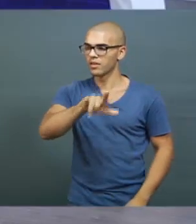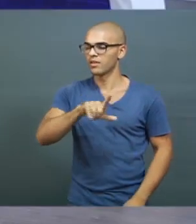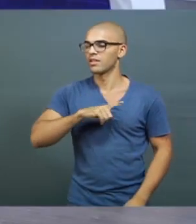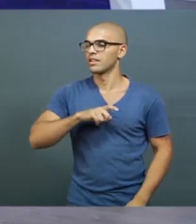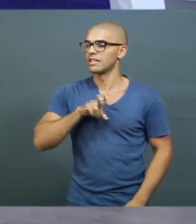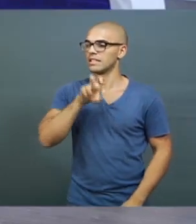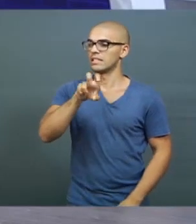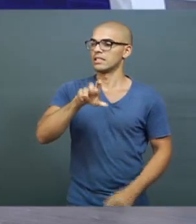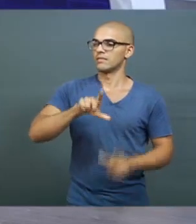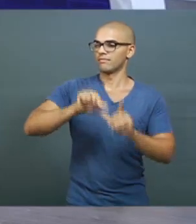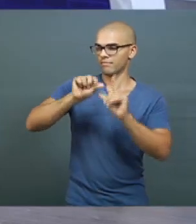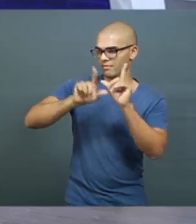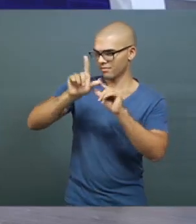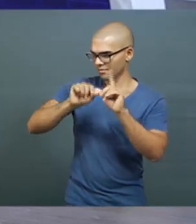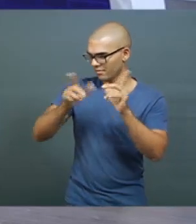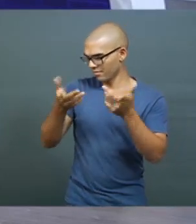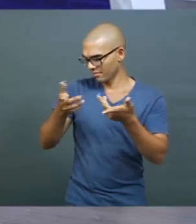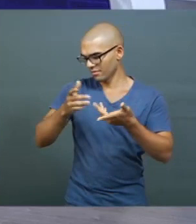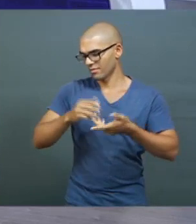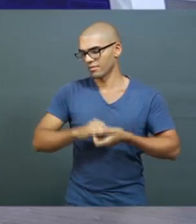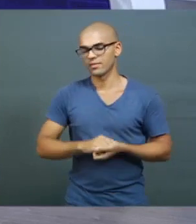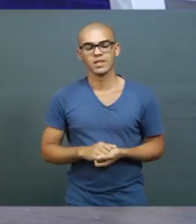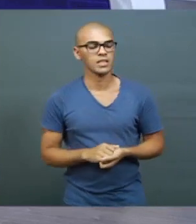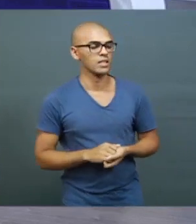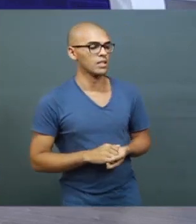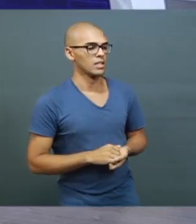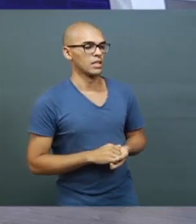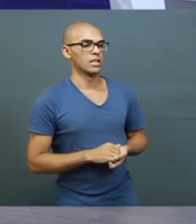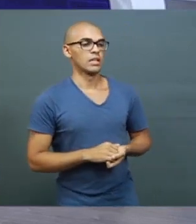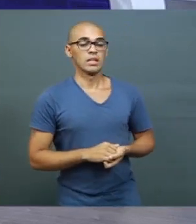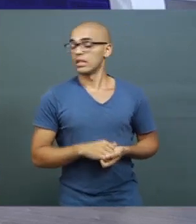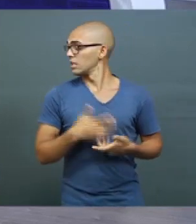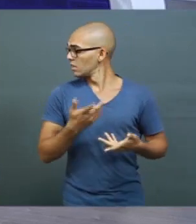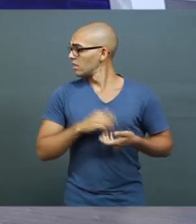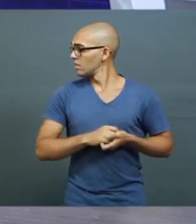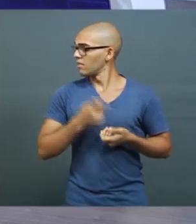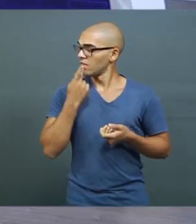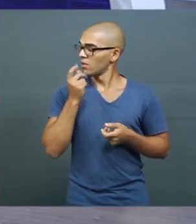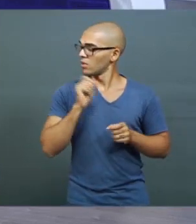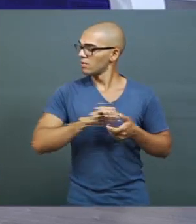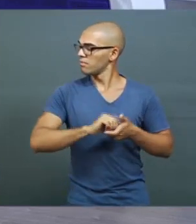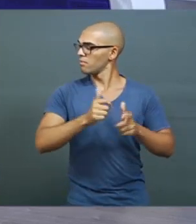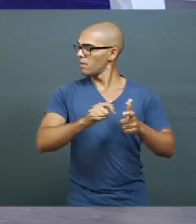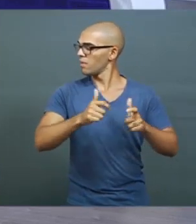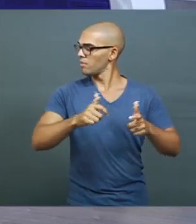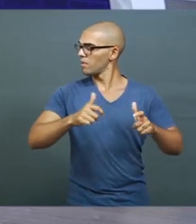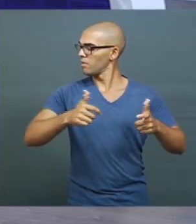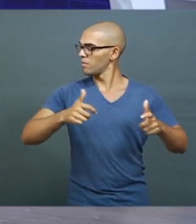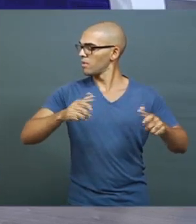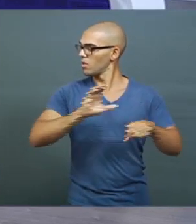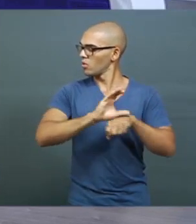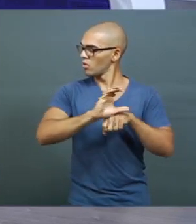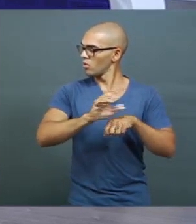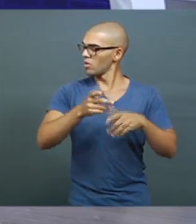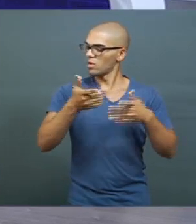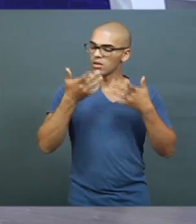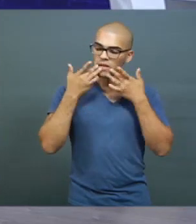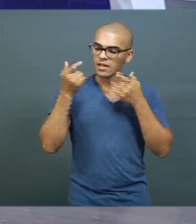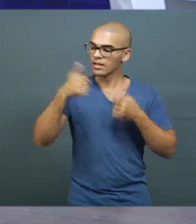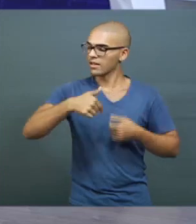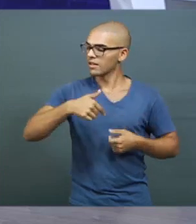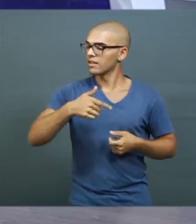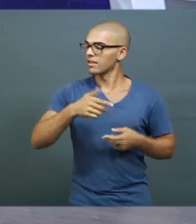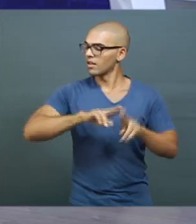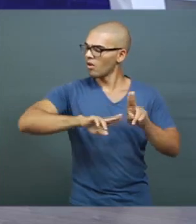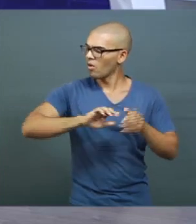Rose está falando desse crescimento do teatro, tanto na universidade. Quais são os desafios para o teatro em Uberlândia, Carlos? Tá.